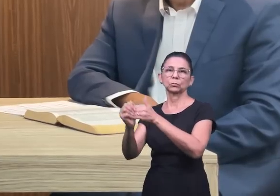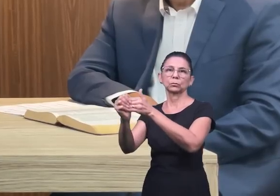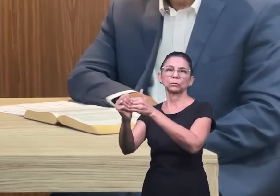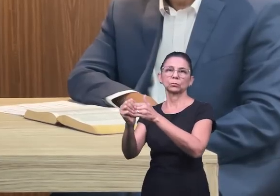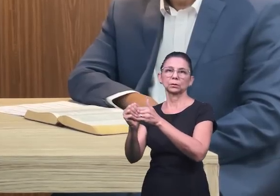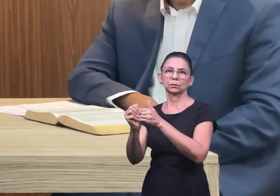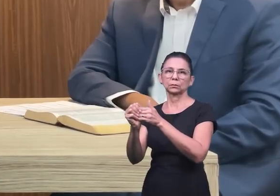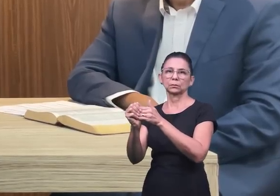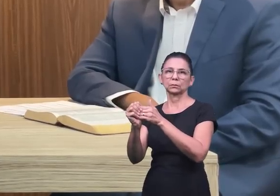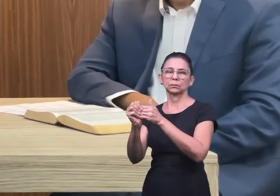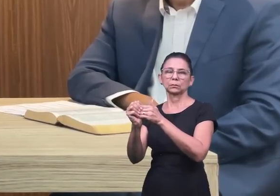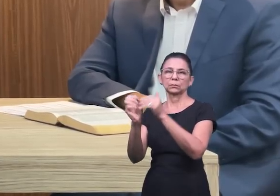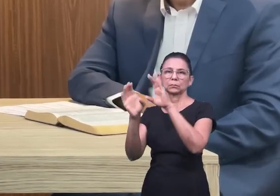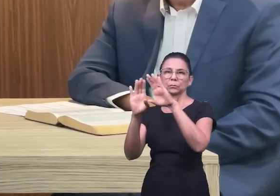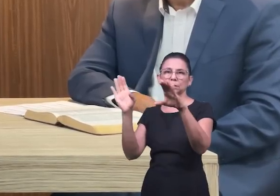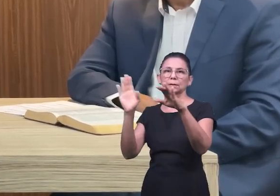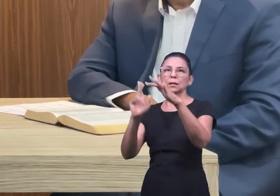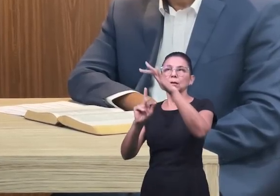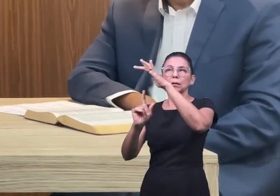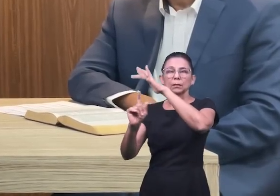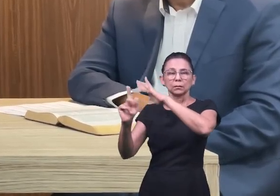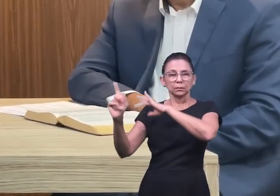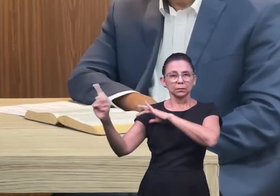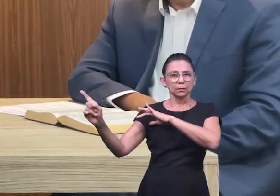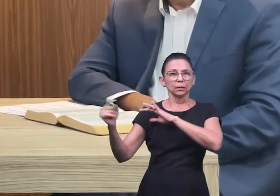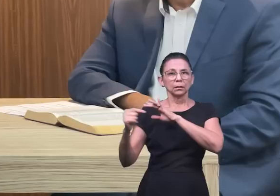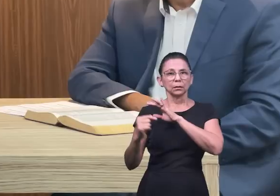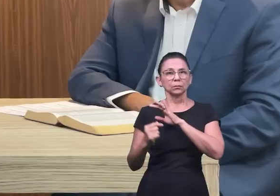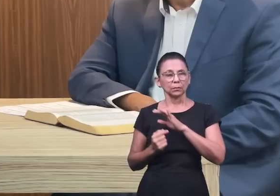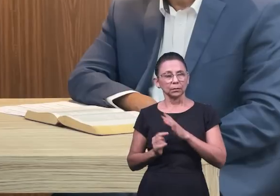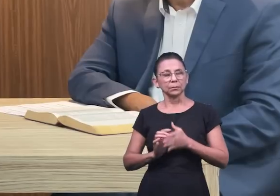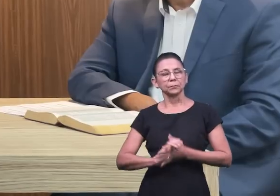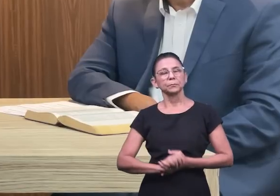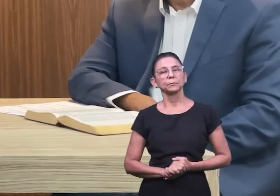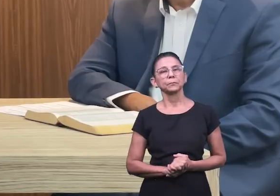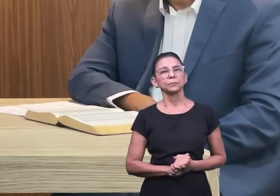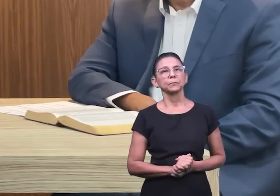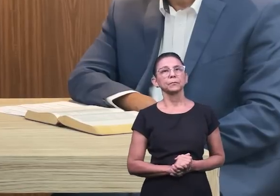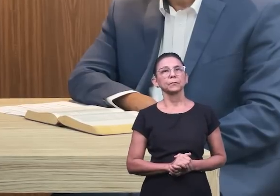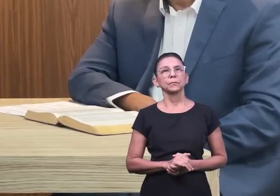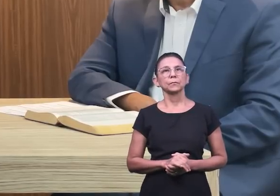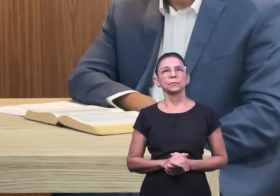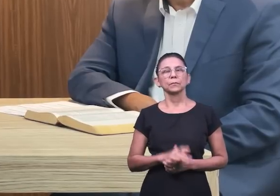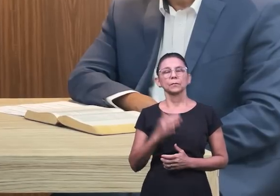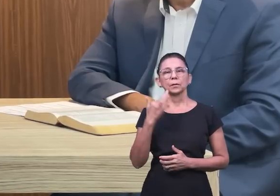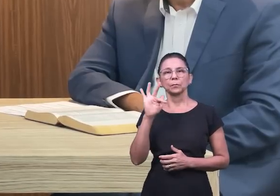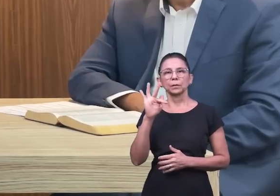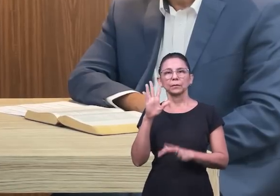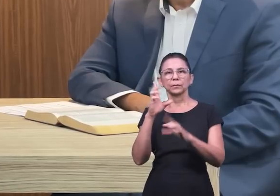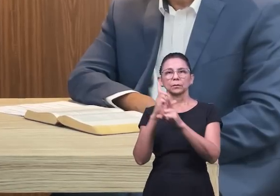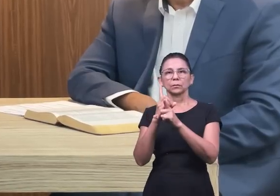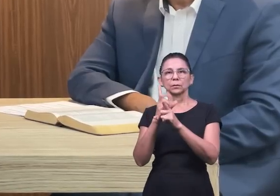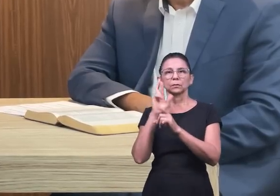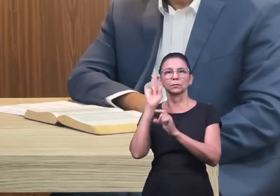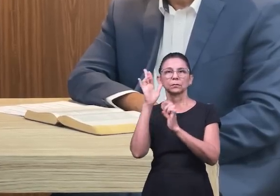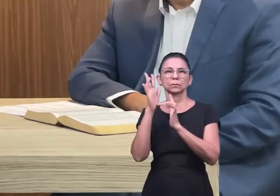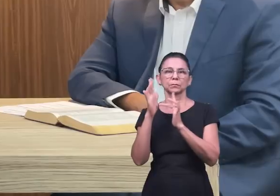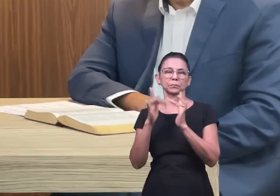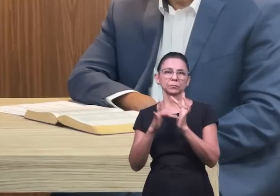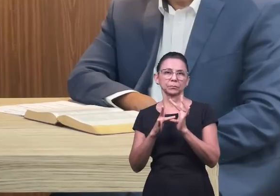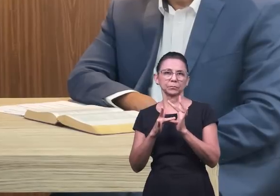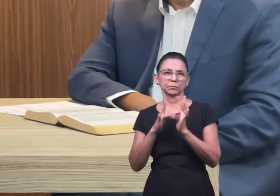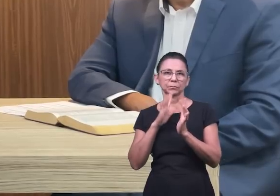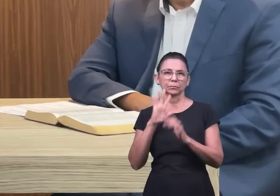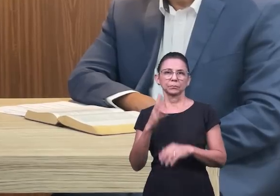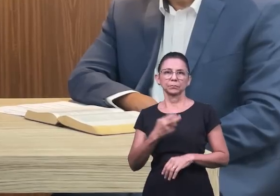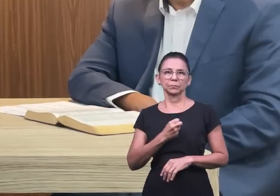Santo, onde os irmãos, os membros dentro das suas igrejas têm a direção do Espírito Santo. Tudo que nós fazemos é